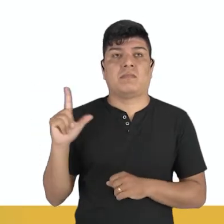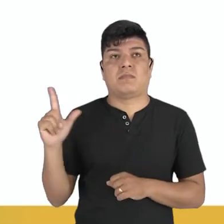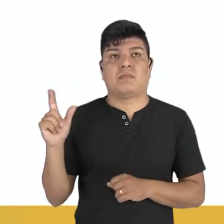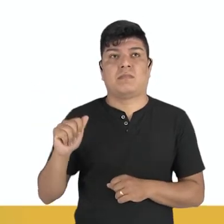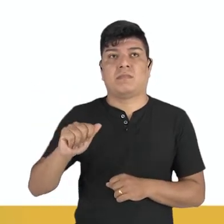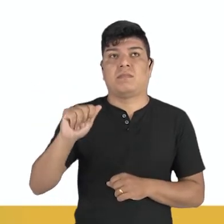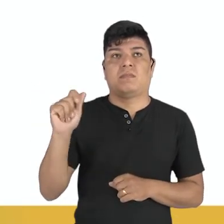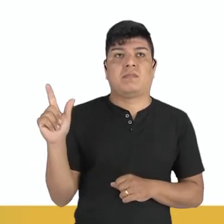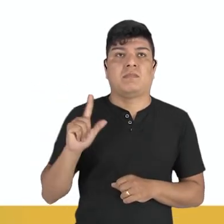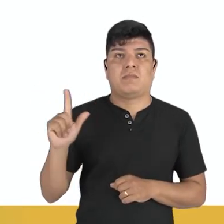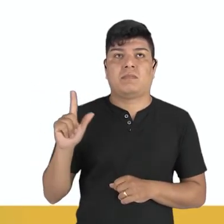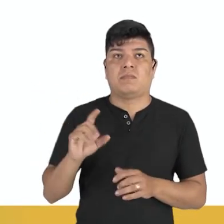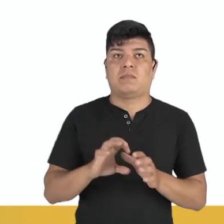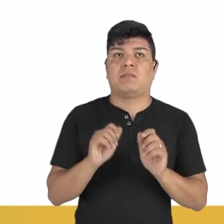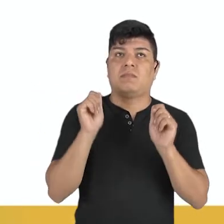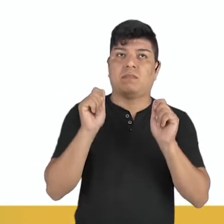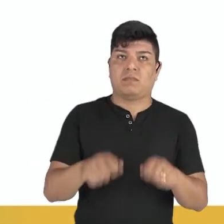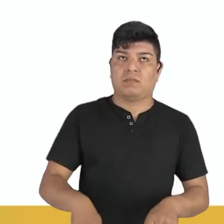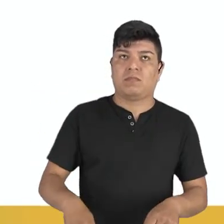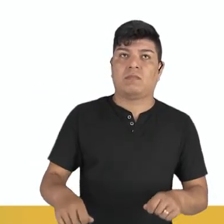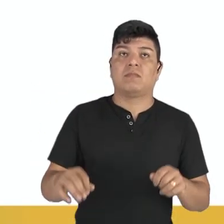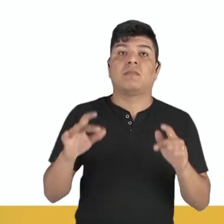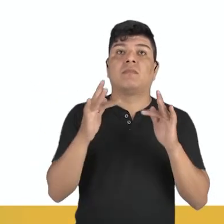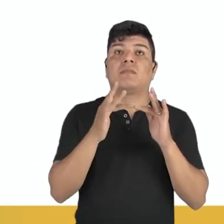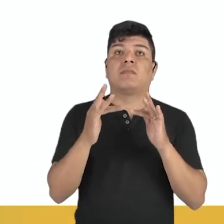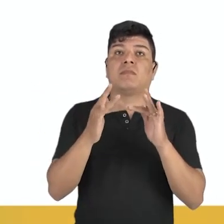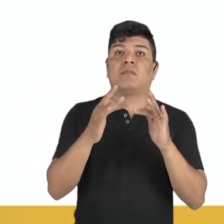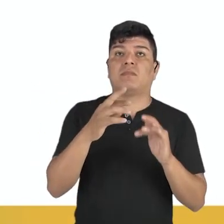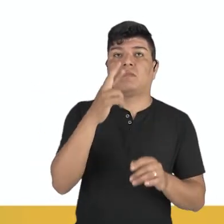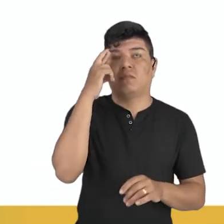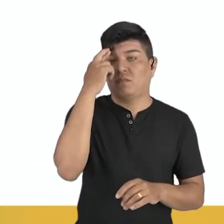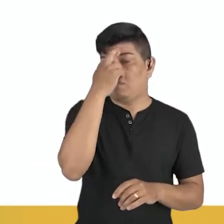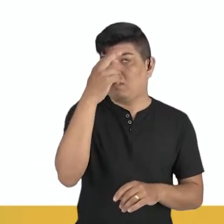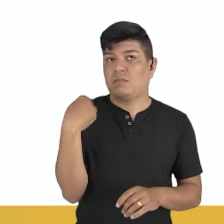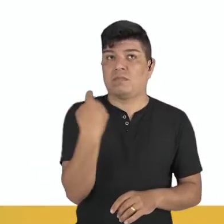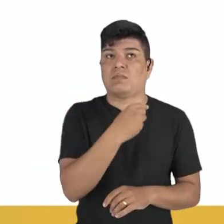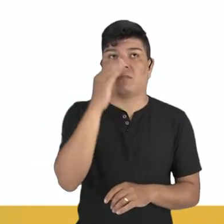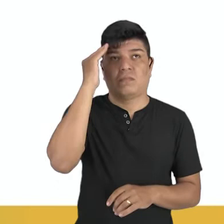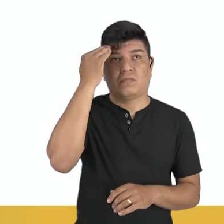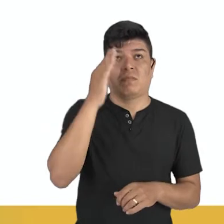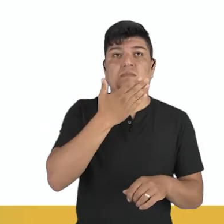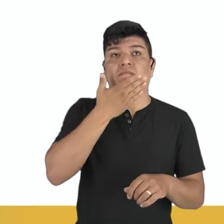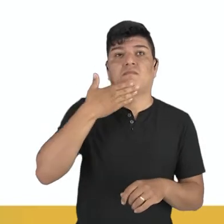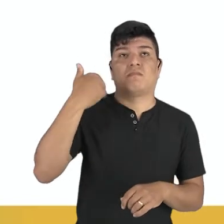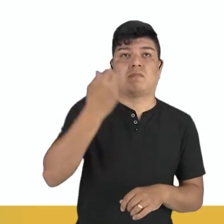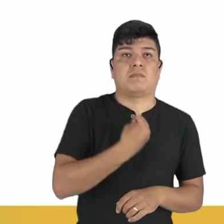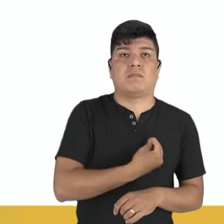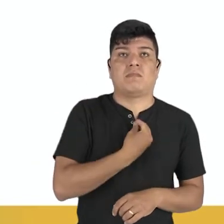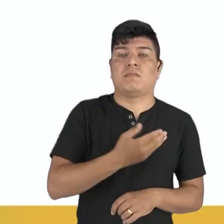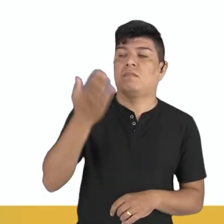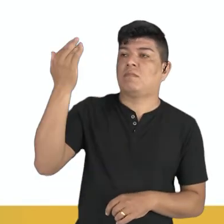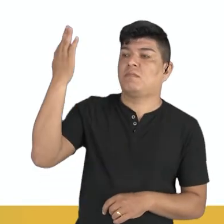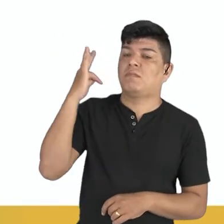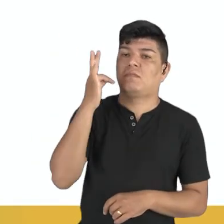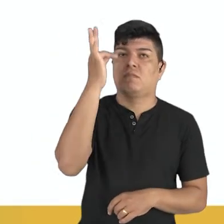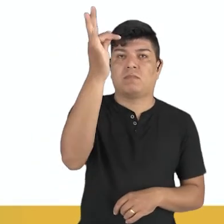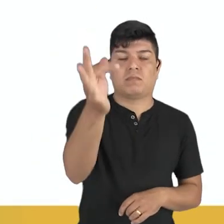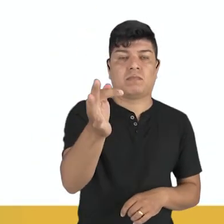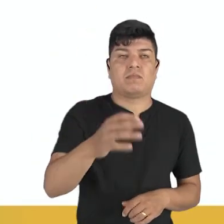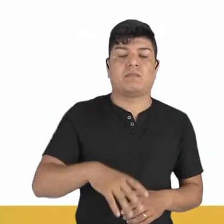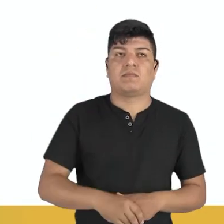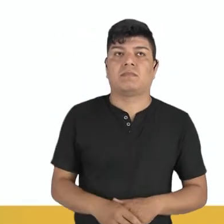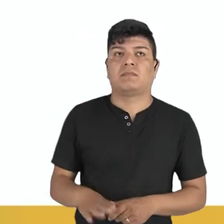literatura permite-nos entrar em contato com nossa história para compreendermos melhor o presente o passado